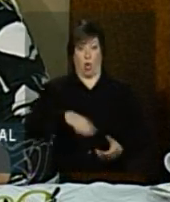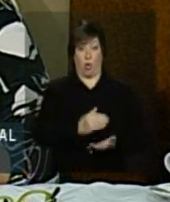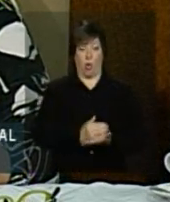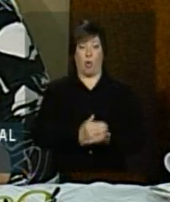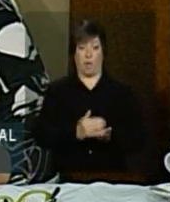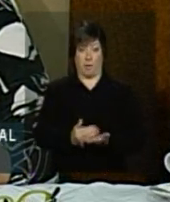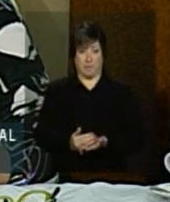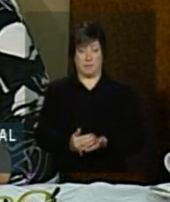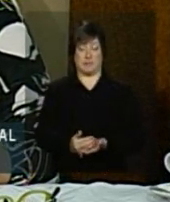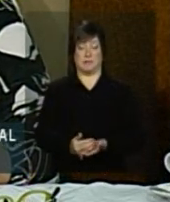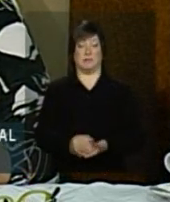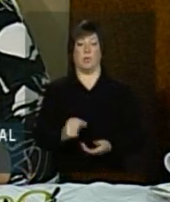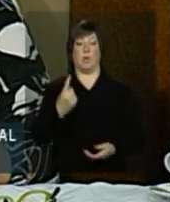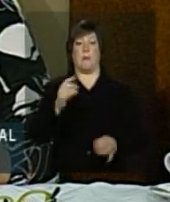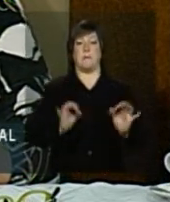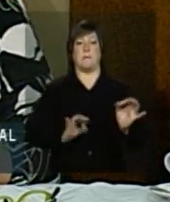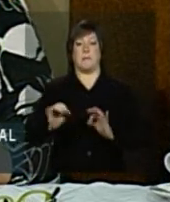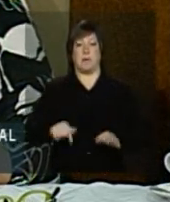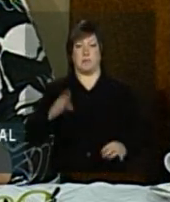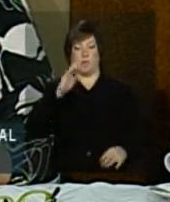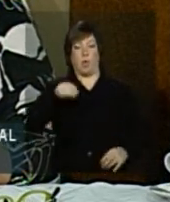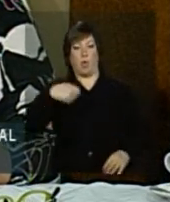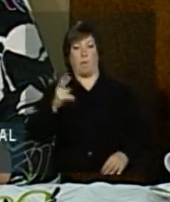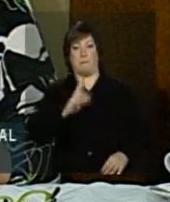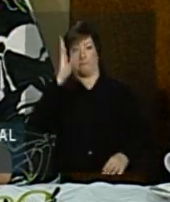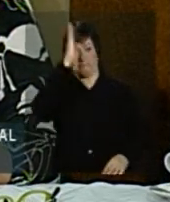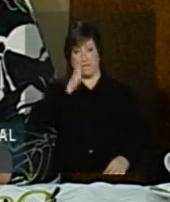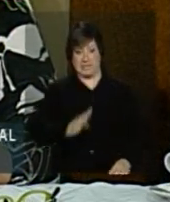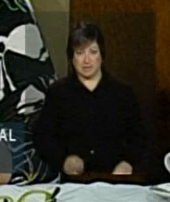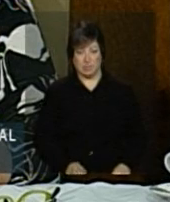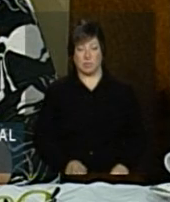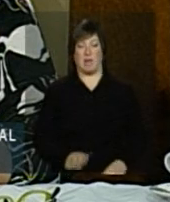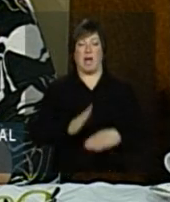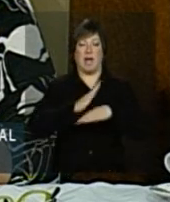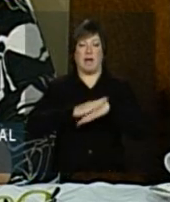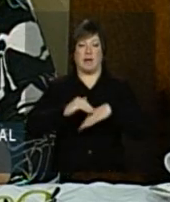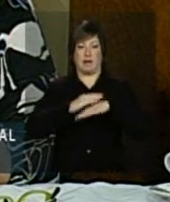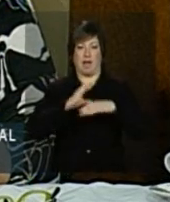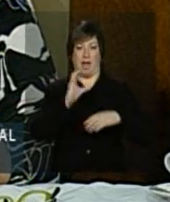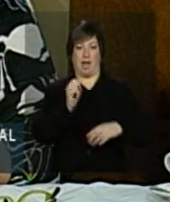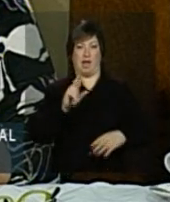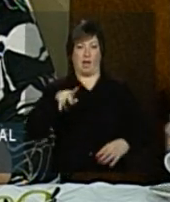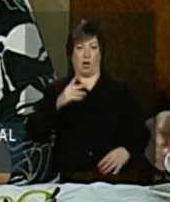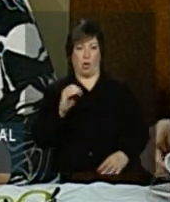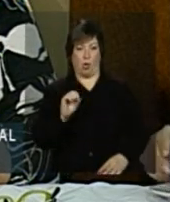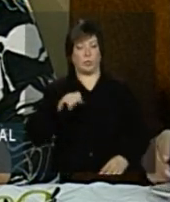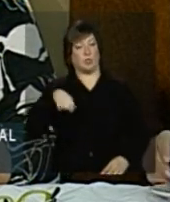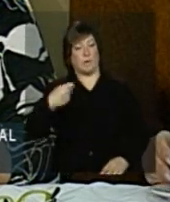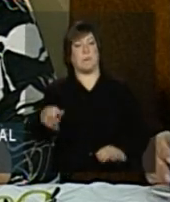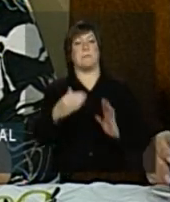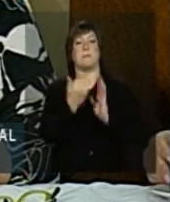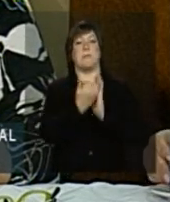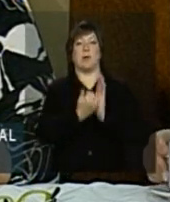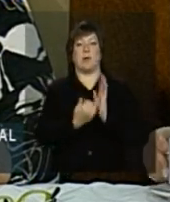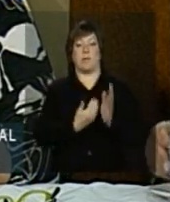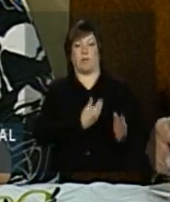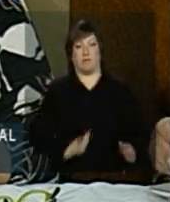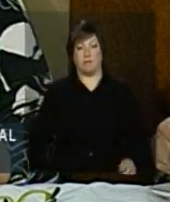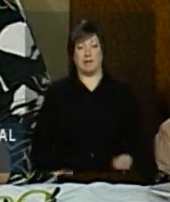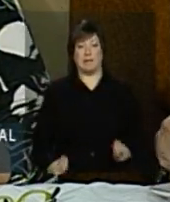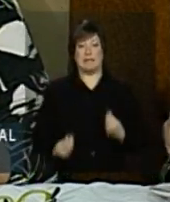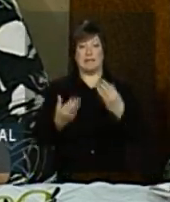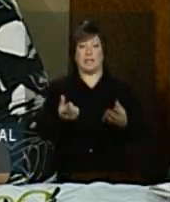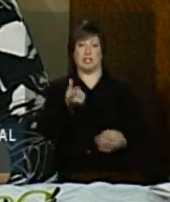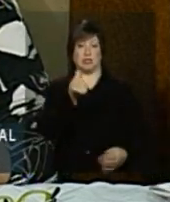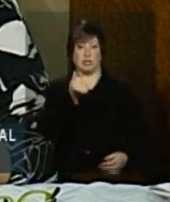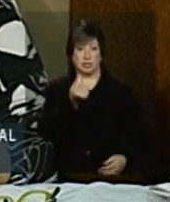um um plano no Brasil que chama Brasil carinhoso voltado exatamente para levar renda e apoio a